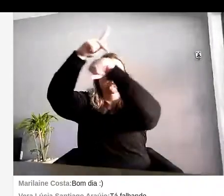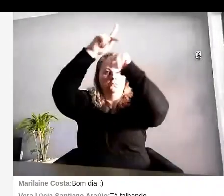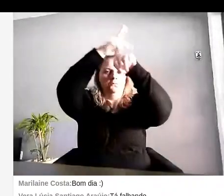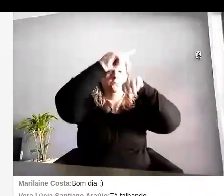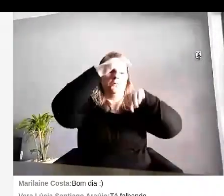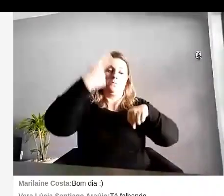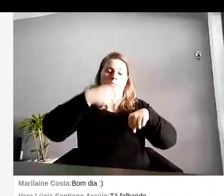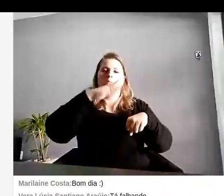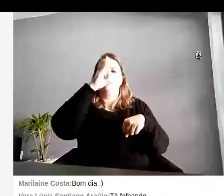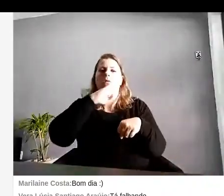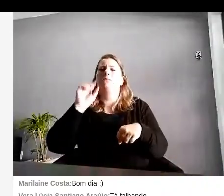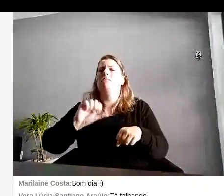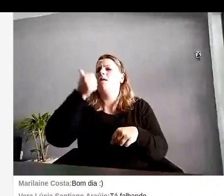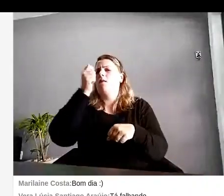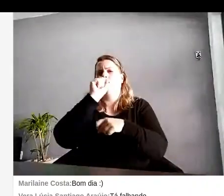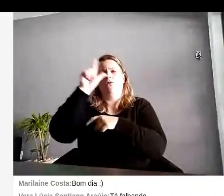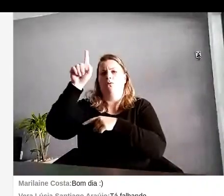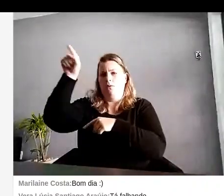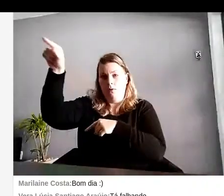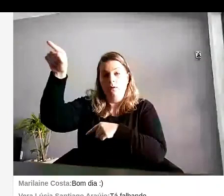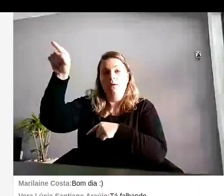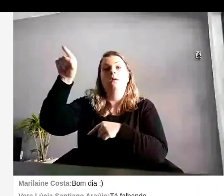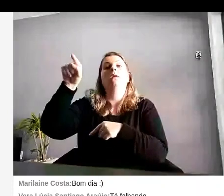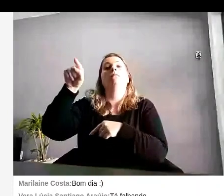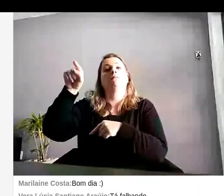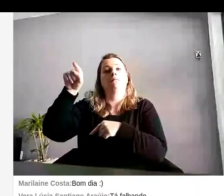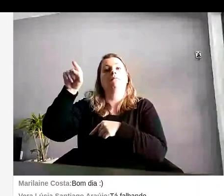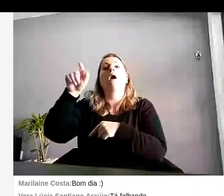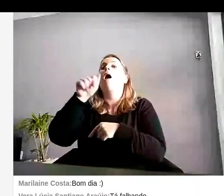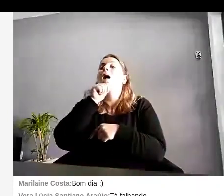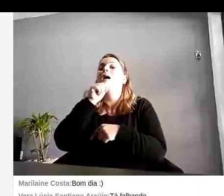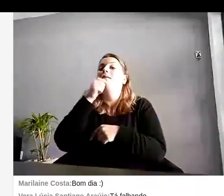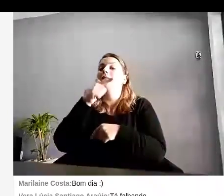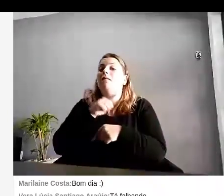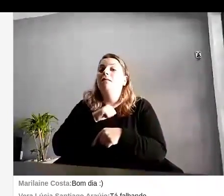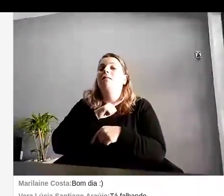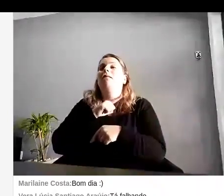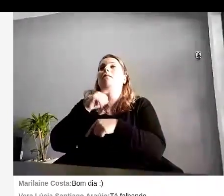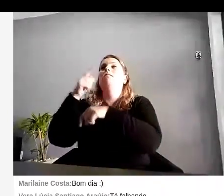existem muitos lugares ainda em que não se trabalha com consultoria em audiodescrição.